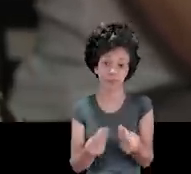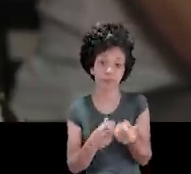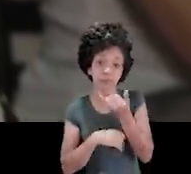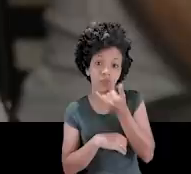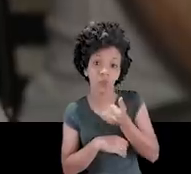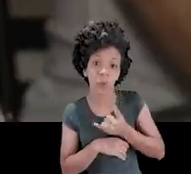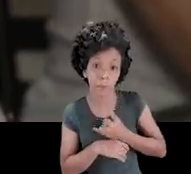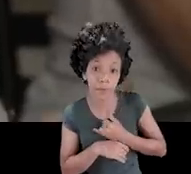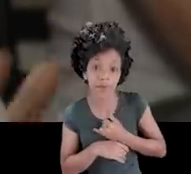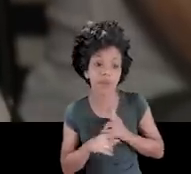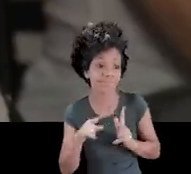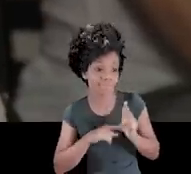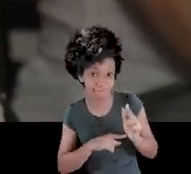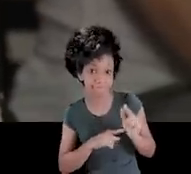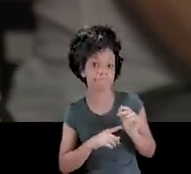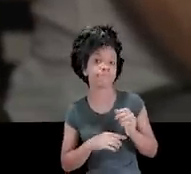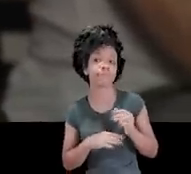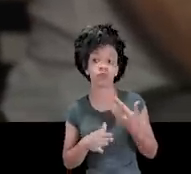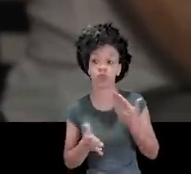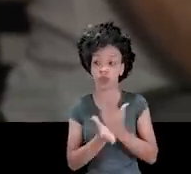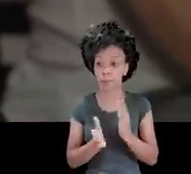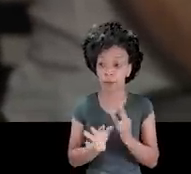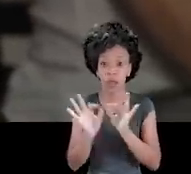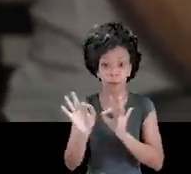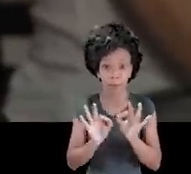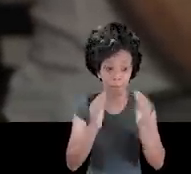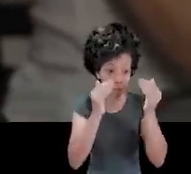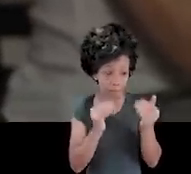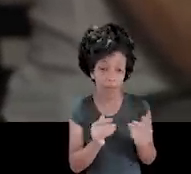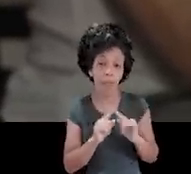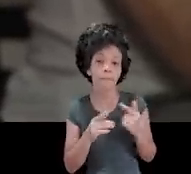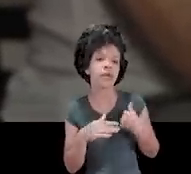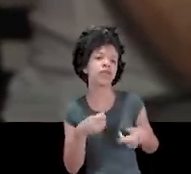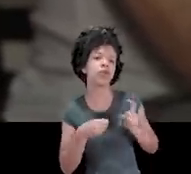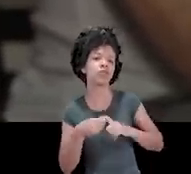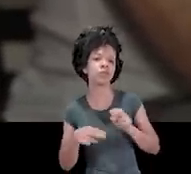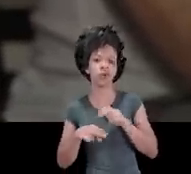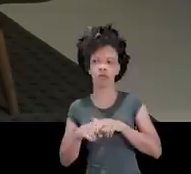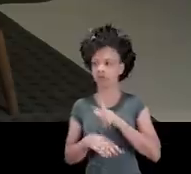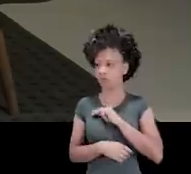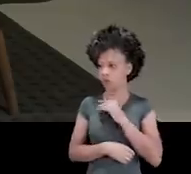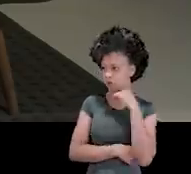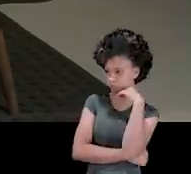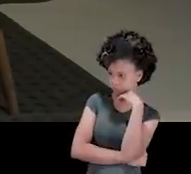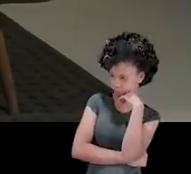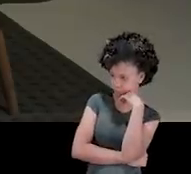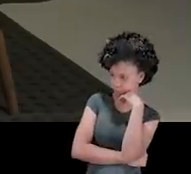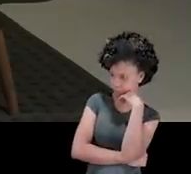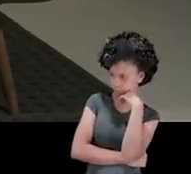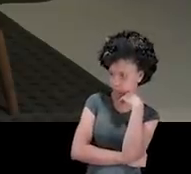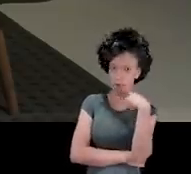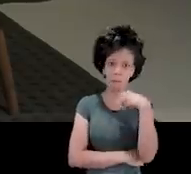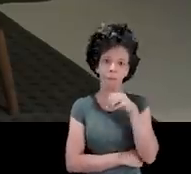desculpe a intromissão deste momento, quebrei o protocolo, mas eu já estou voltando ao meu lugar. Nossa, e mas assim, aí o Chris Rock estaria com o Monarque